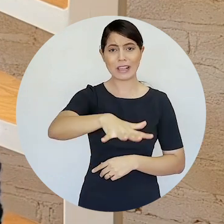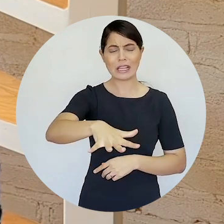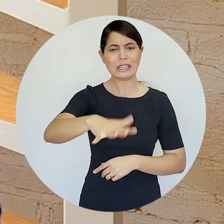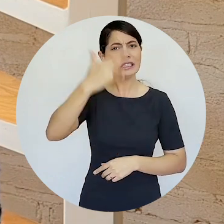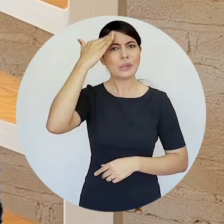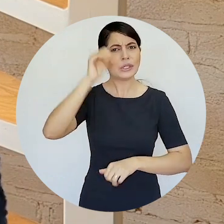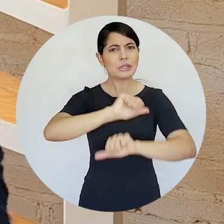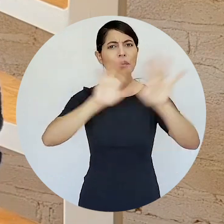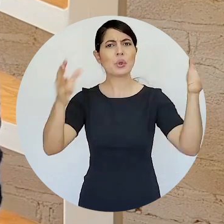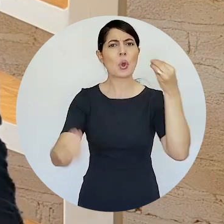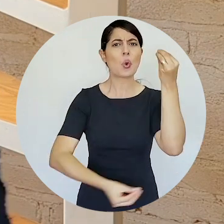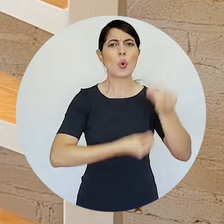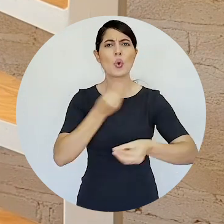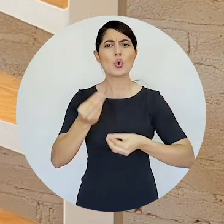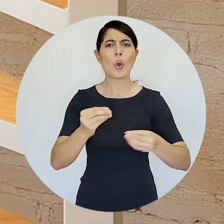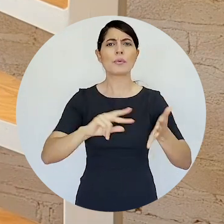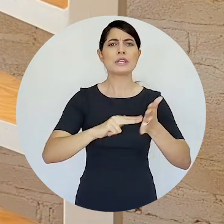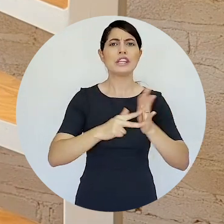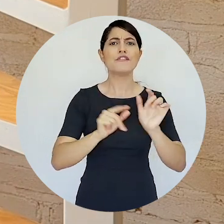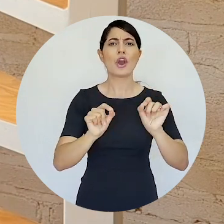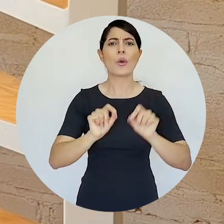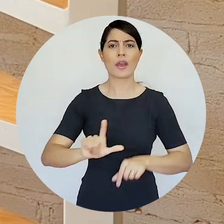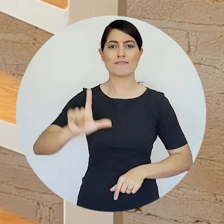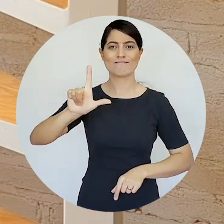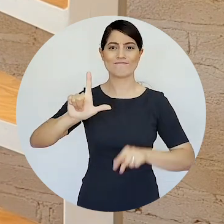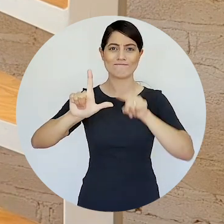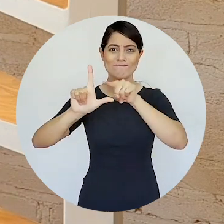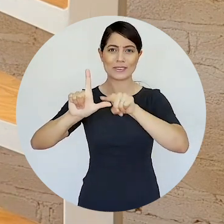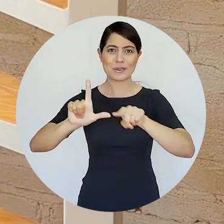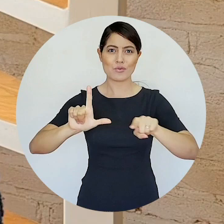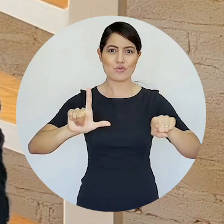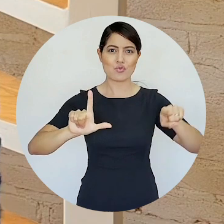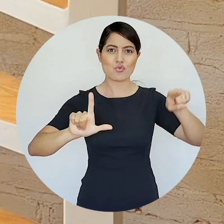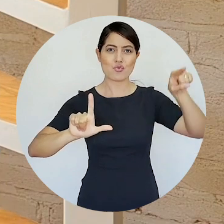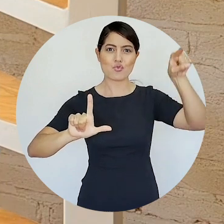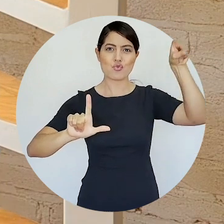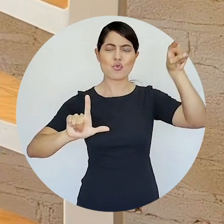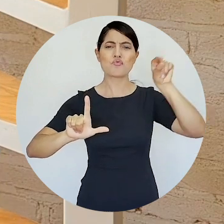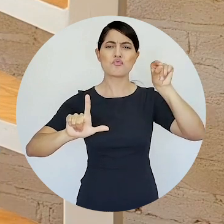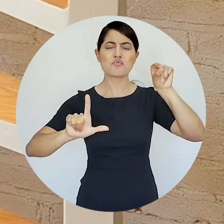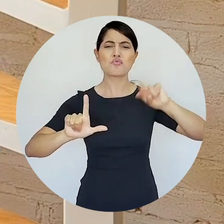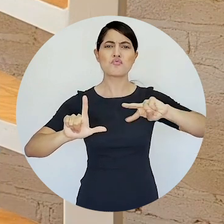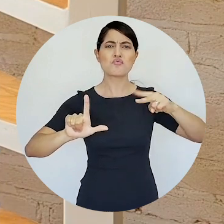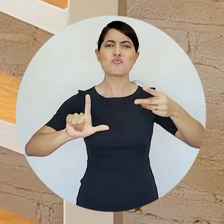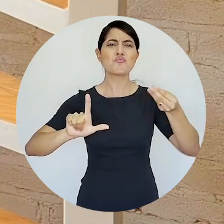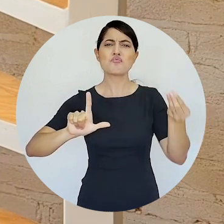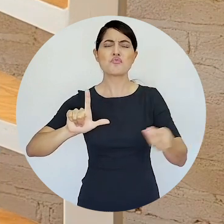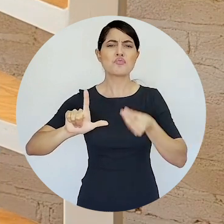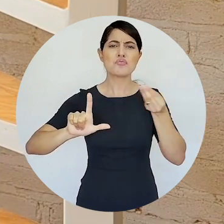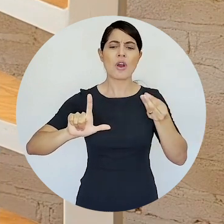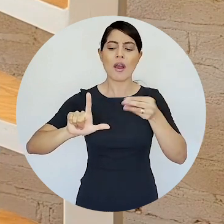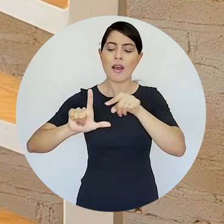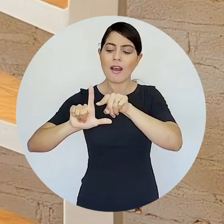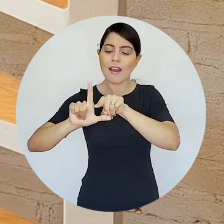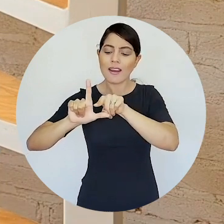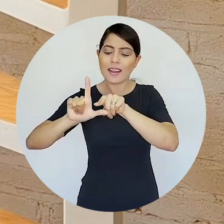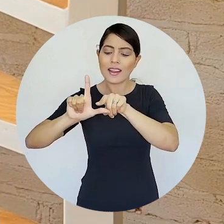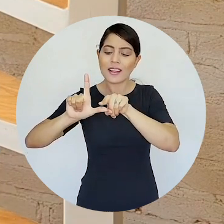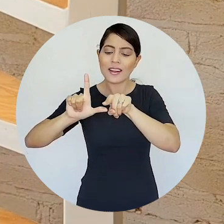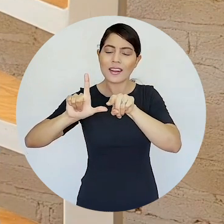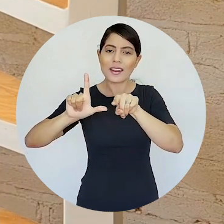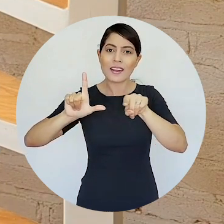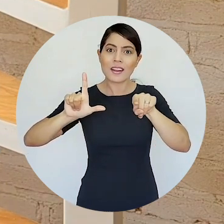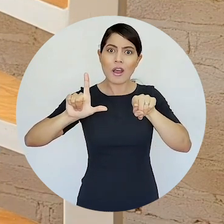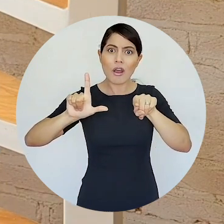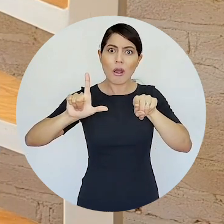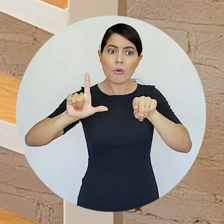crise sanitária, todos nós entendemos o que é uma curva exponencial. O que a gente aprendeu com isso? A gente aprendeu que é uma curva que